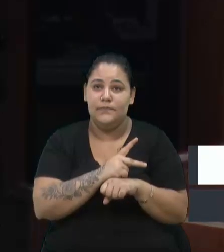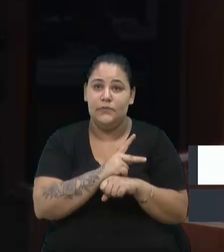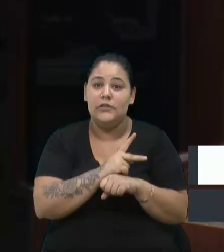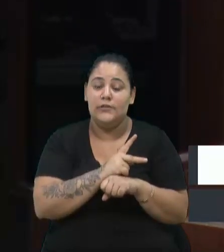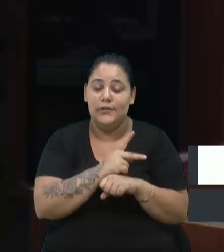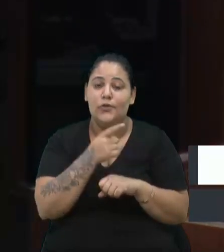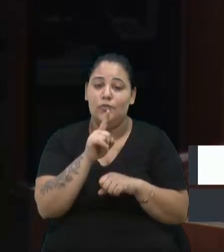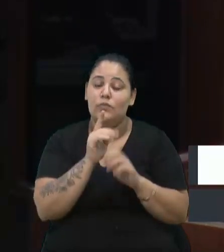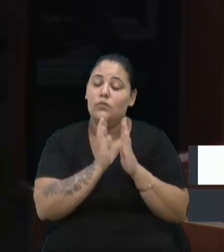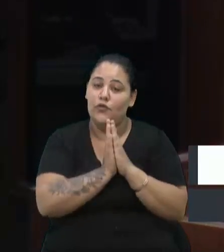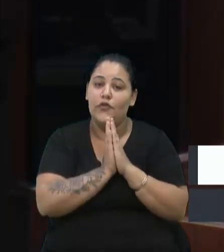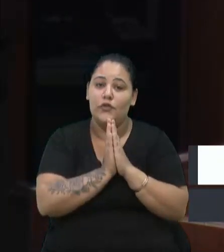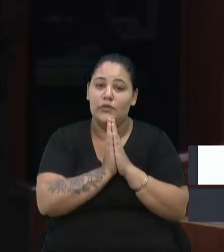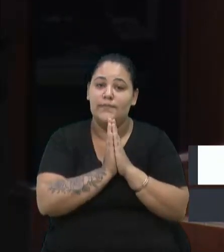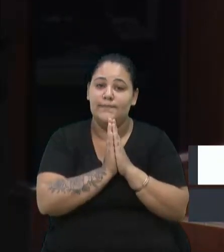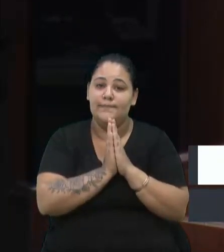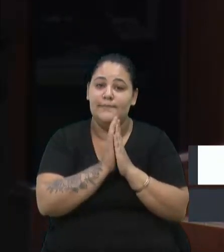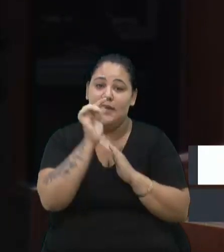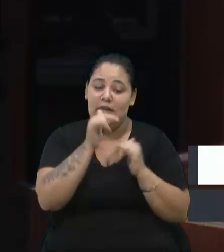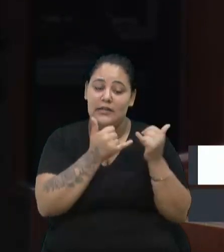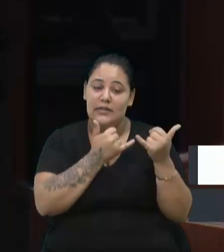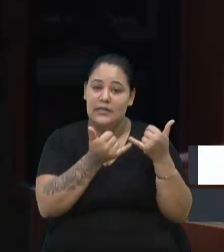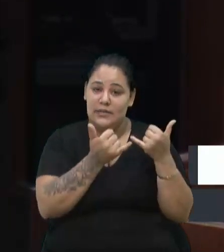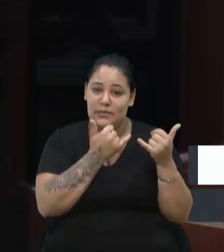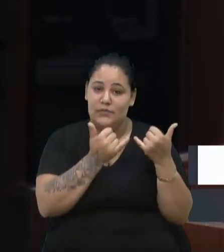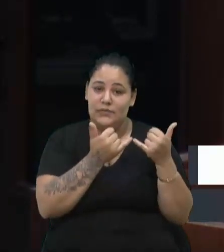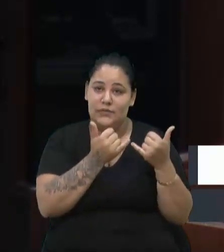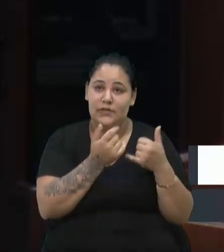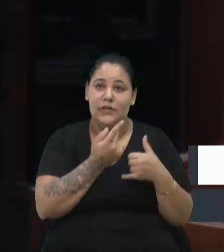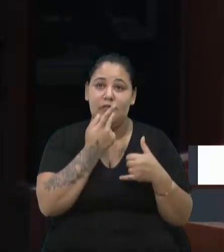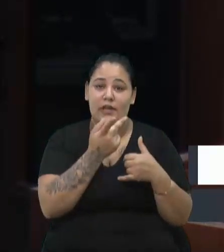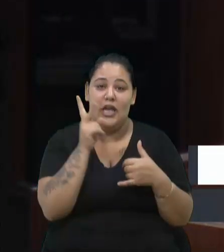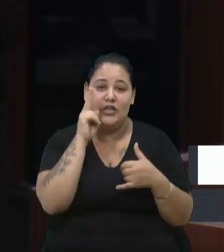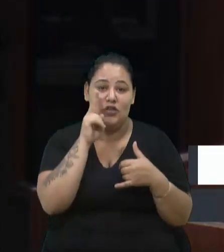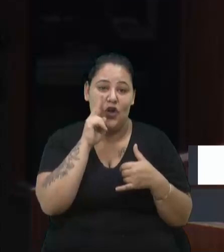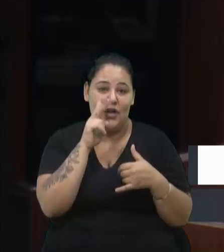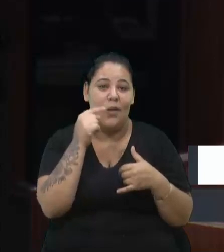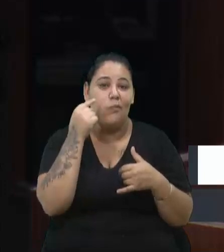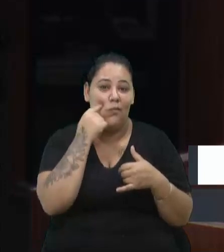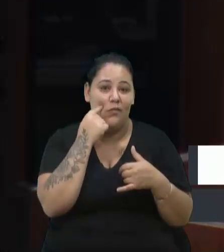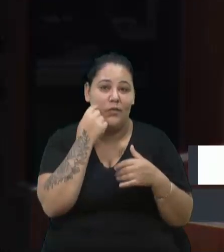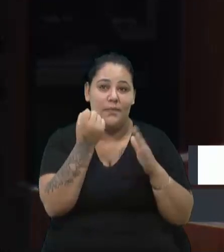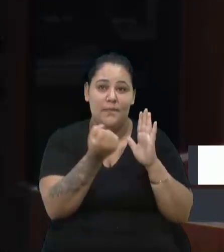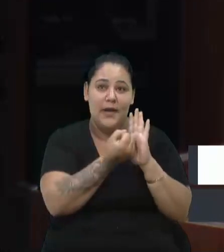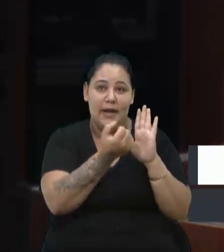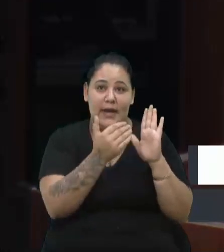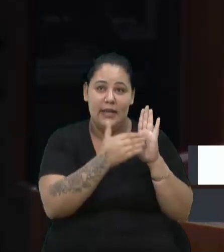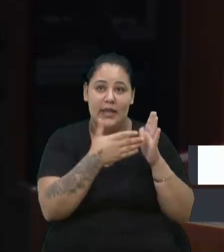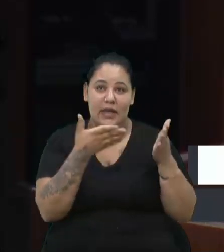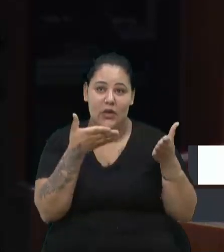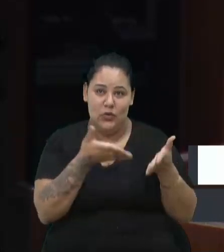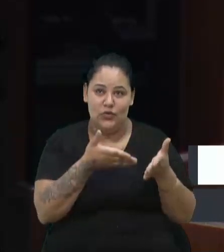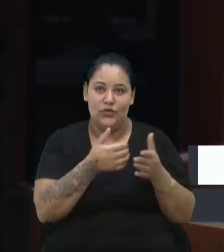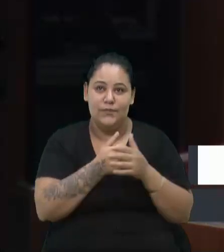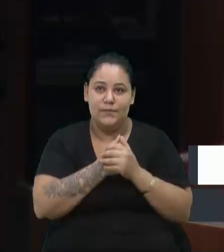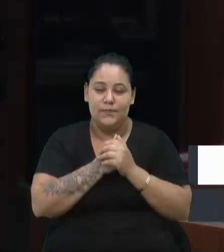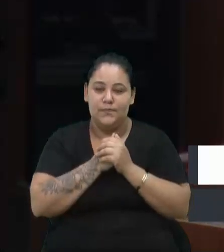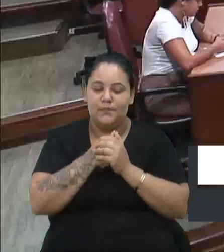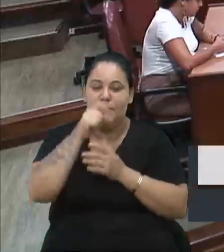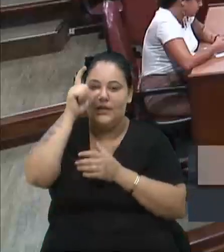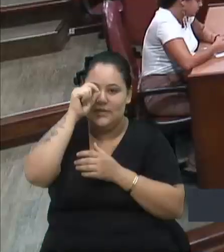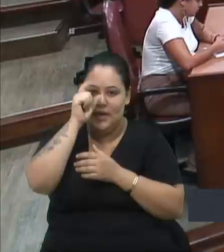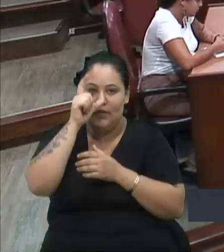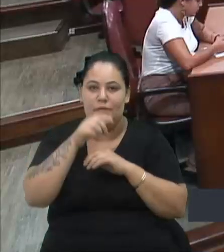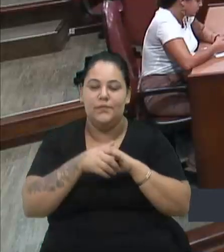porque esse exemplo da borracharia me marca até hoje. Tá? A parte, vereador Scal.